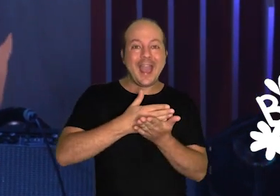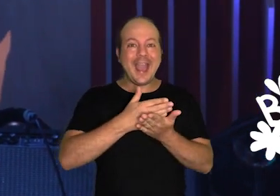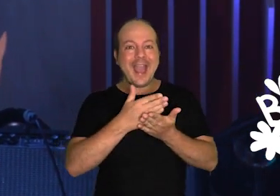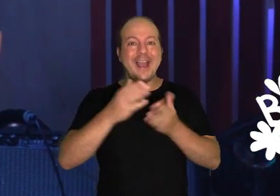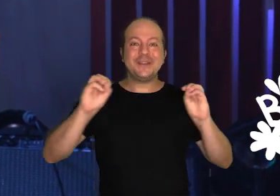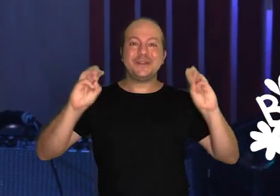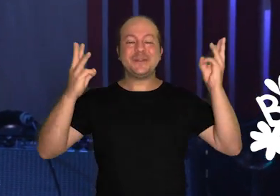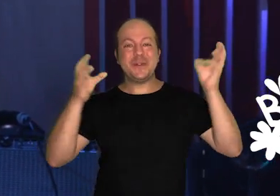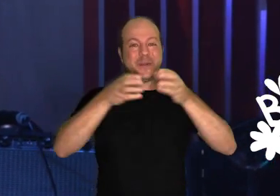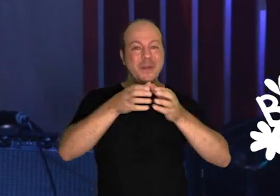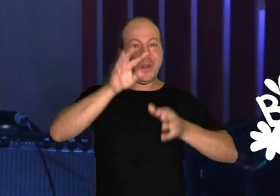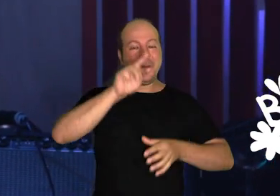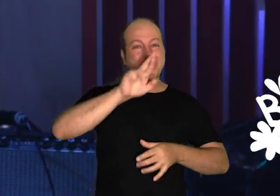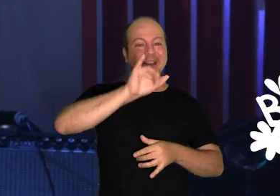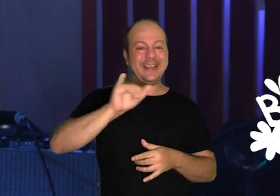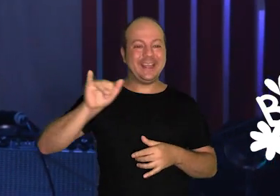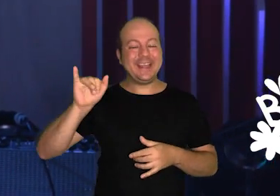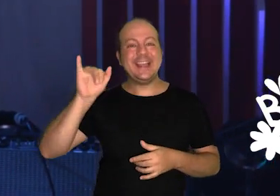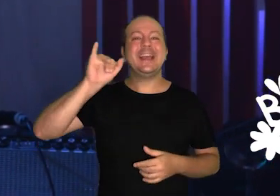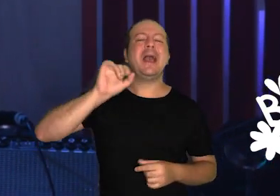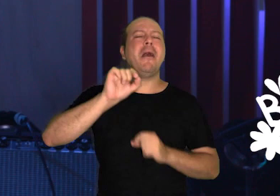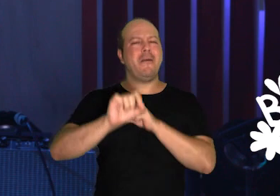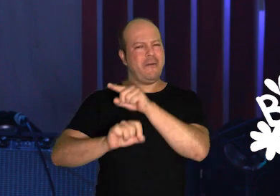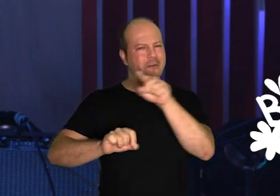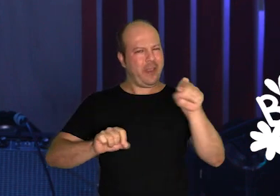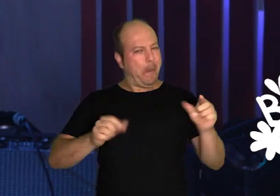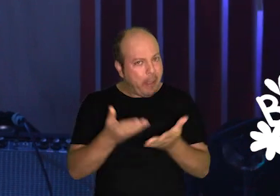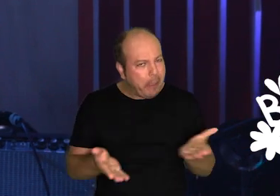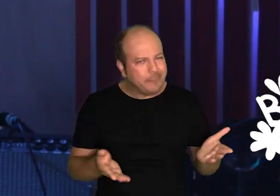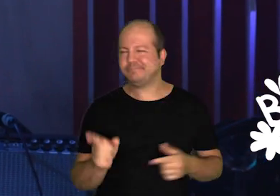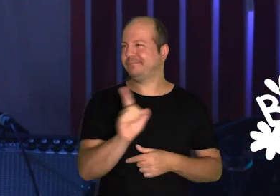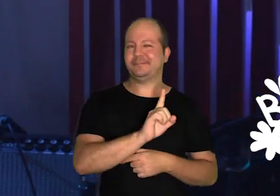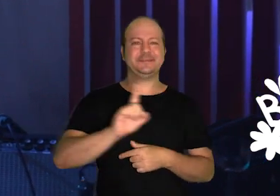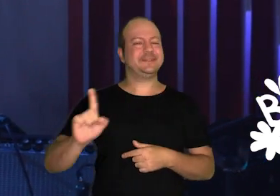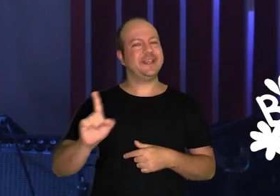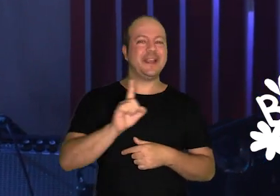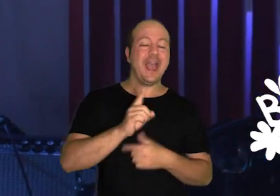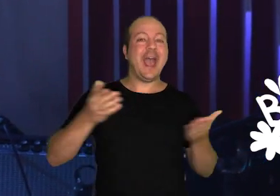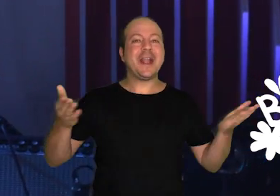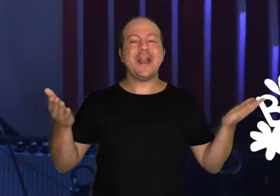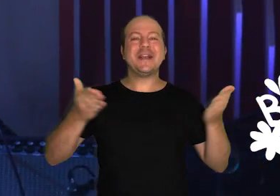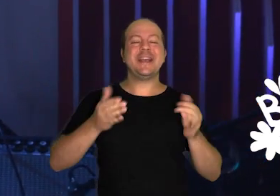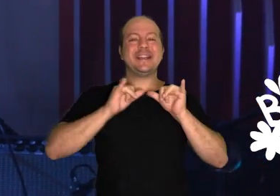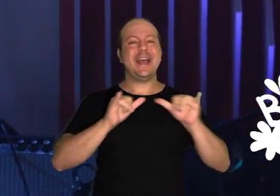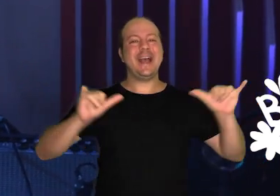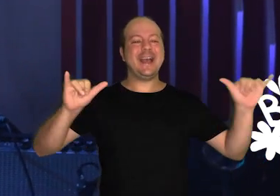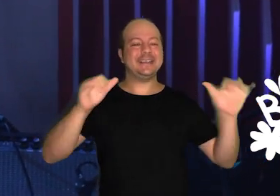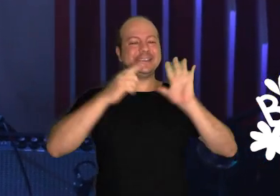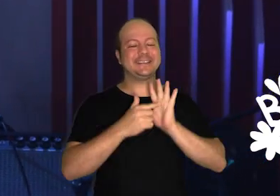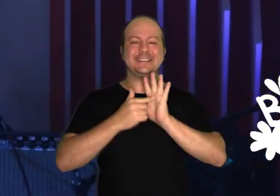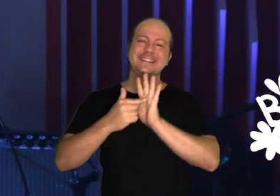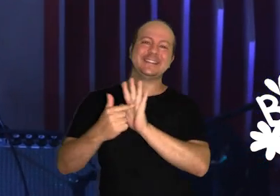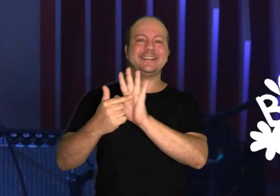Começar o show do Grupo Tri. Sei que você não vai perder, então eu vou